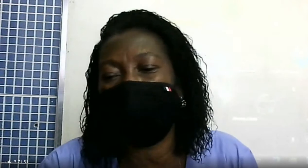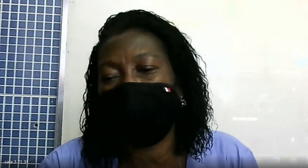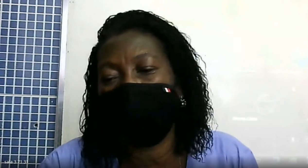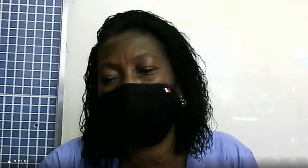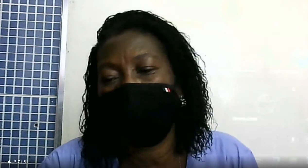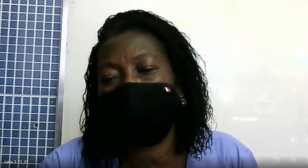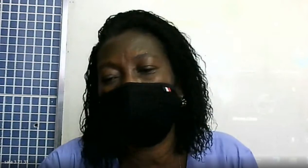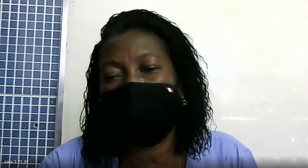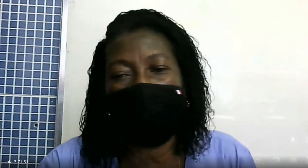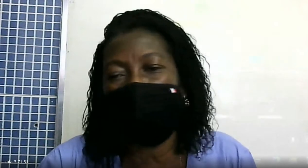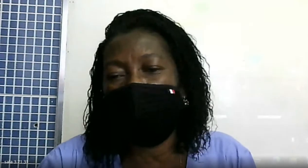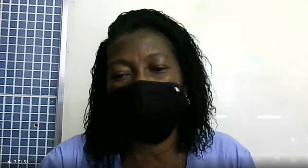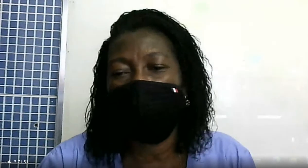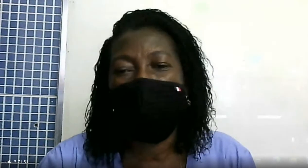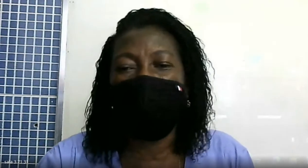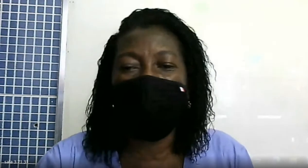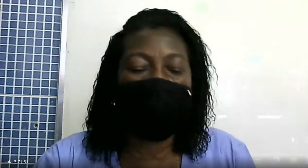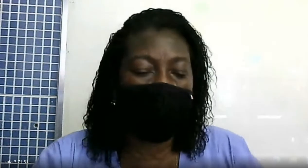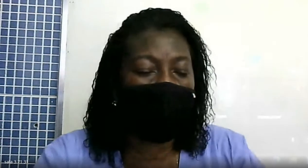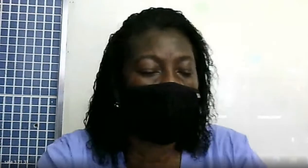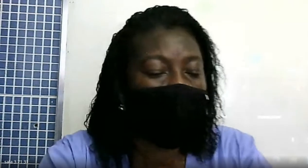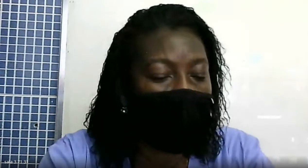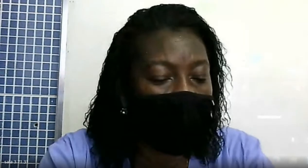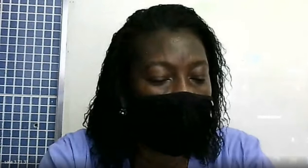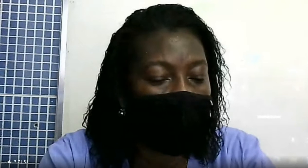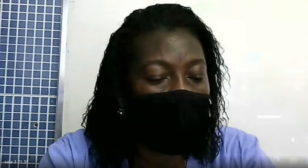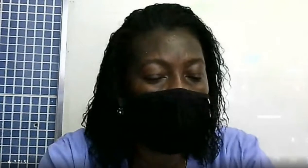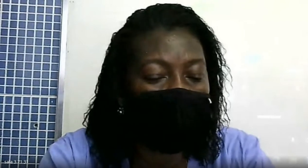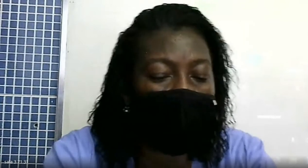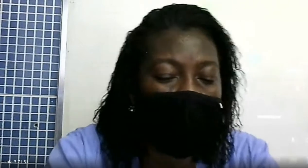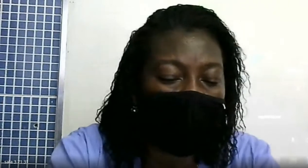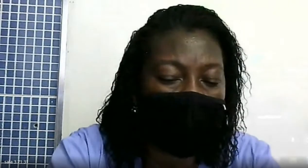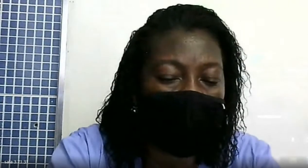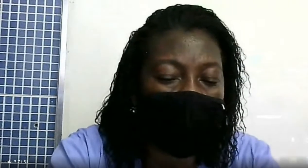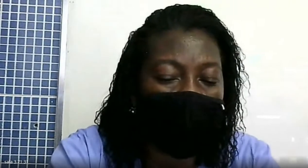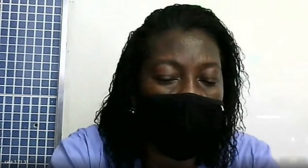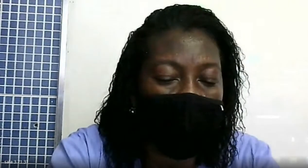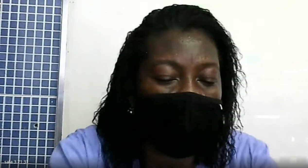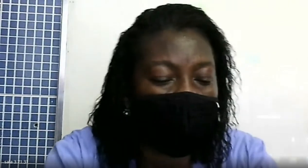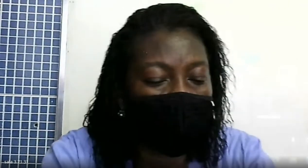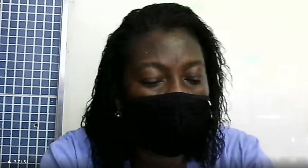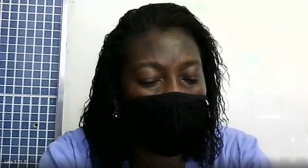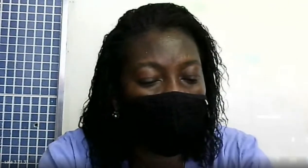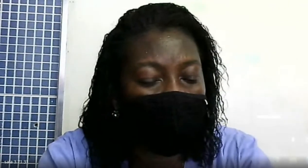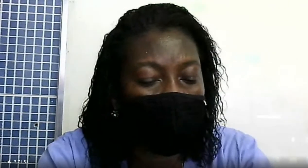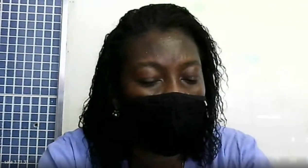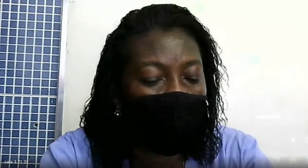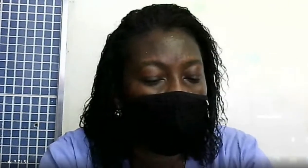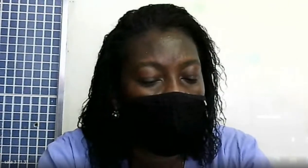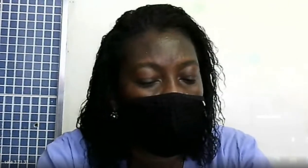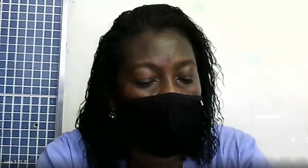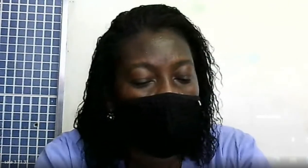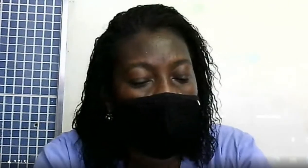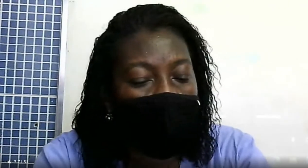entrar aí na internet, vão ver o trabalho que vocês quiserem,